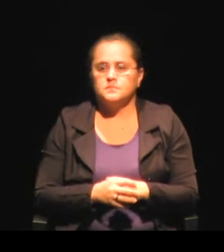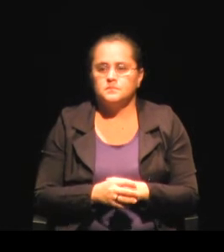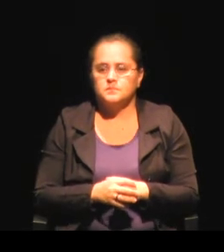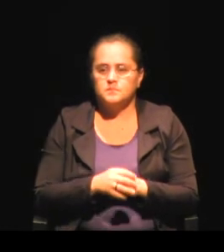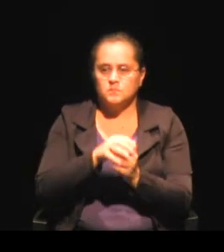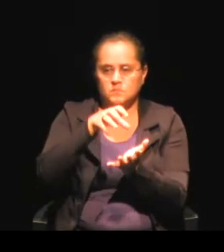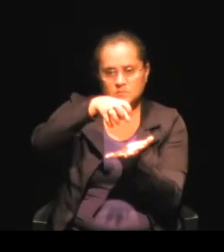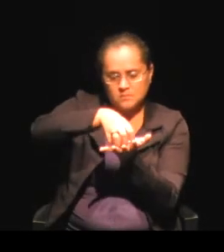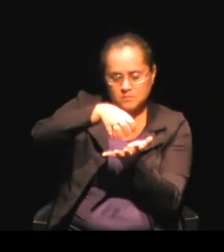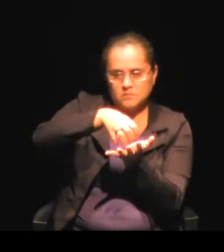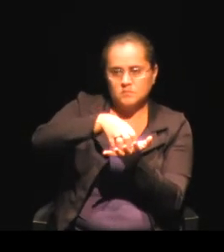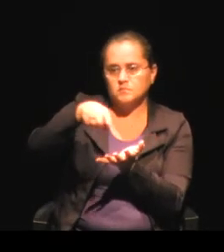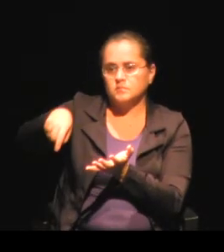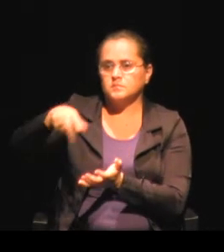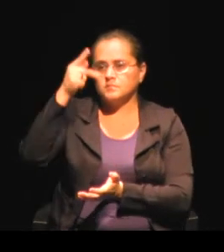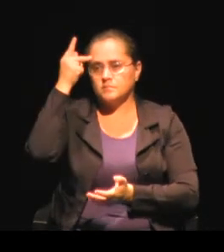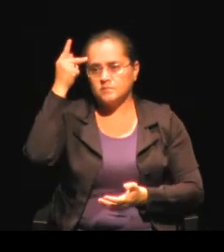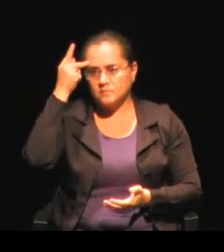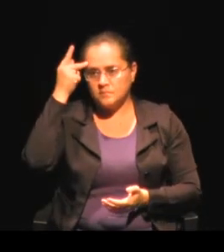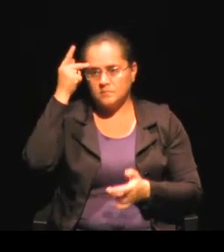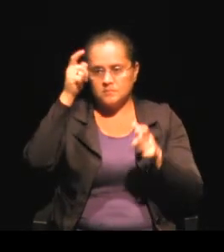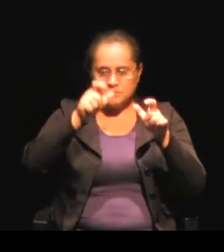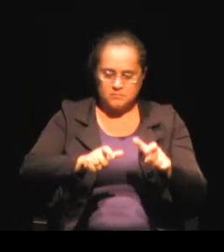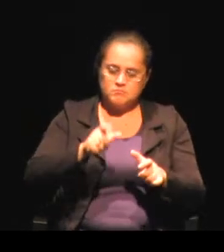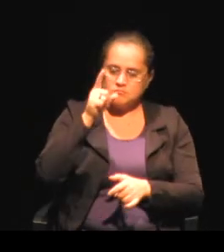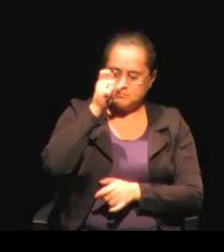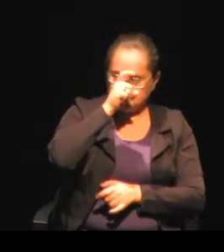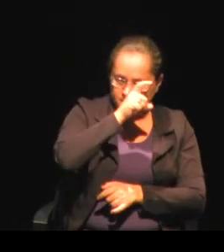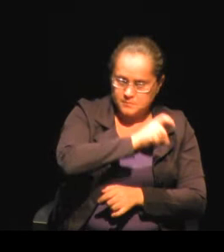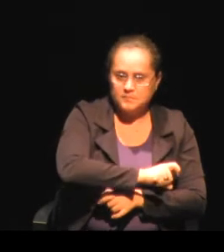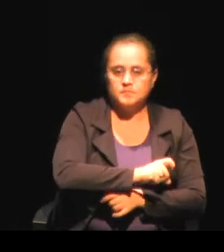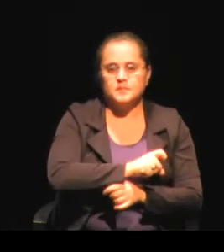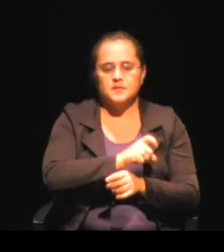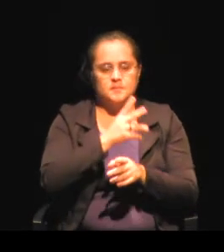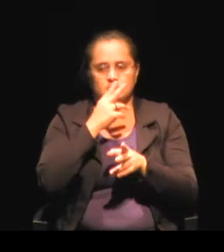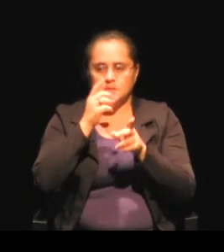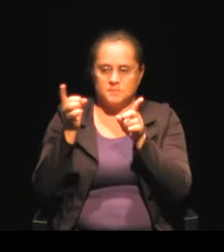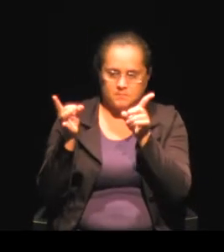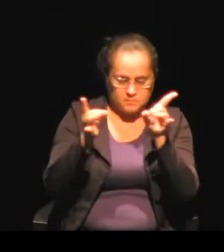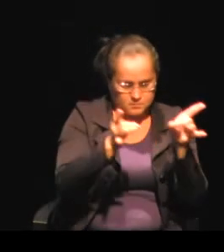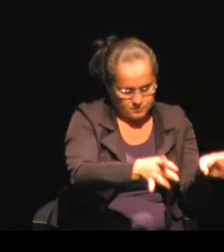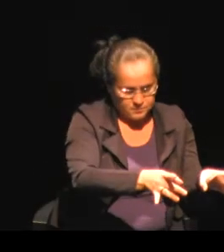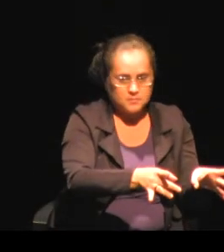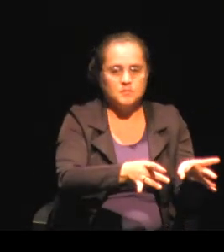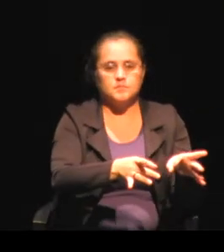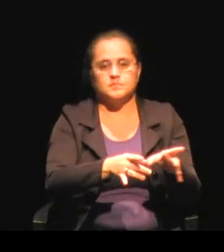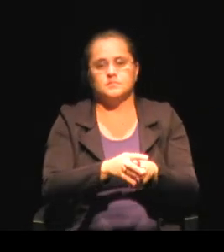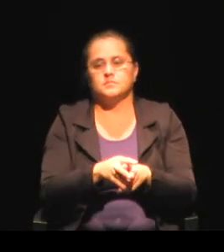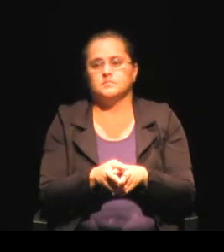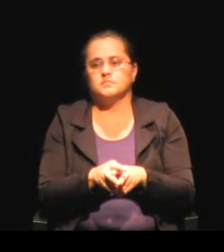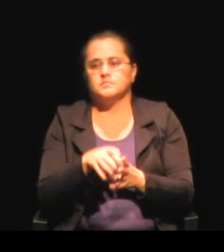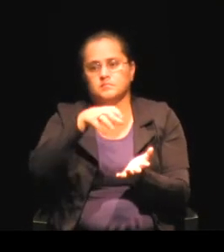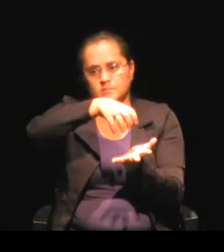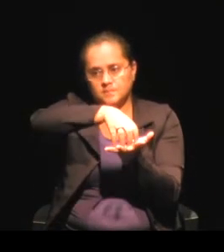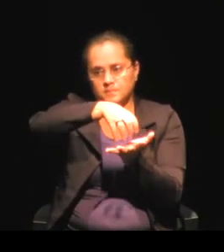de um projeto que a gente fez no centro da cidade de São Paulo, num lugar extremamente complicado, muito abandonado, decadente,